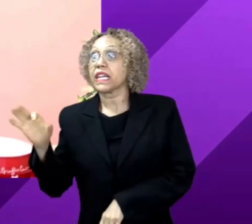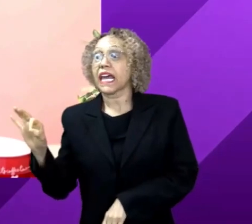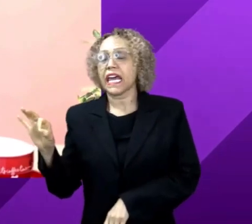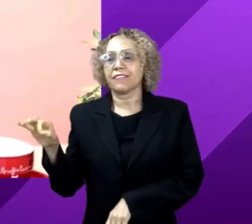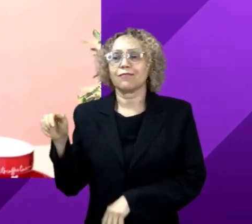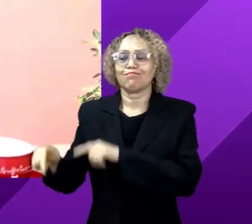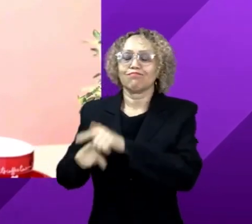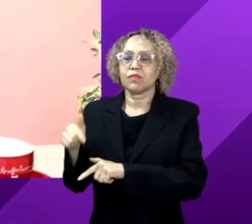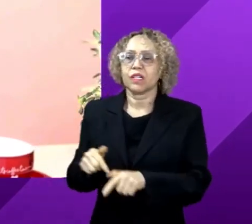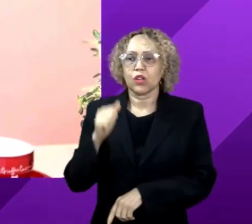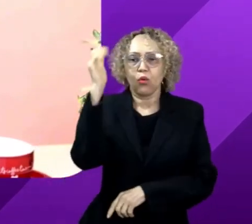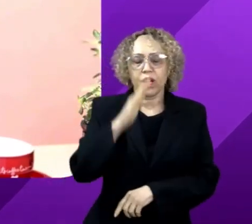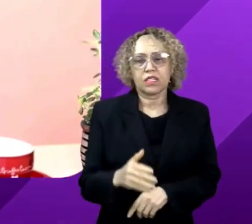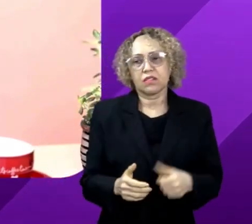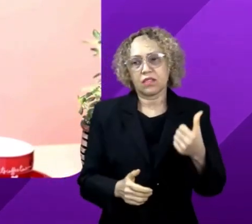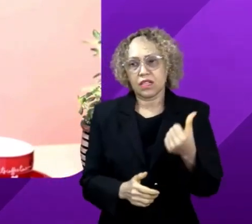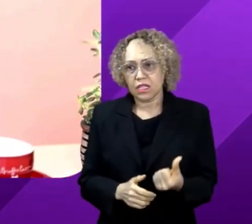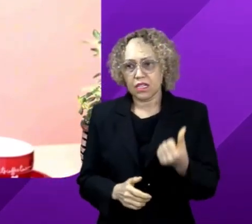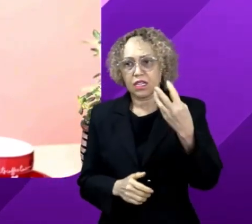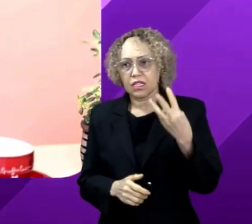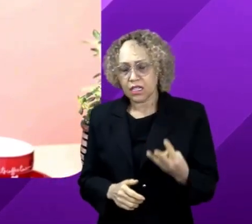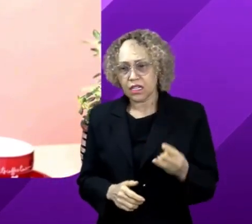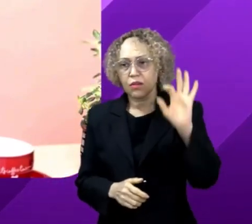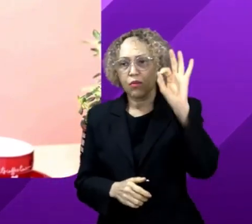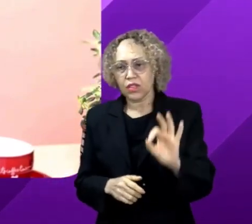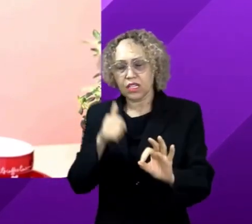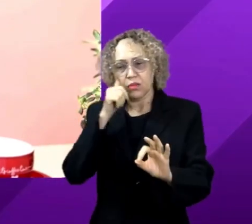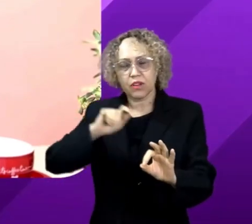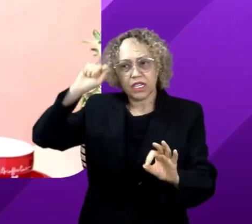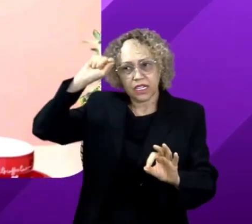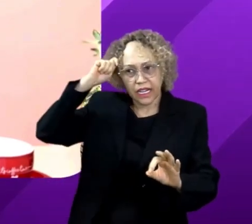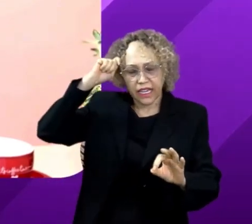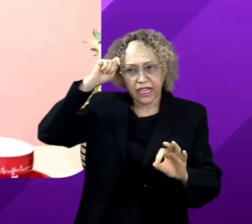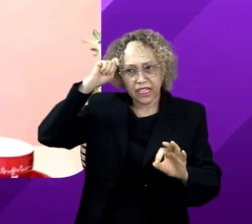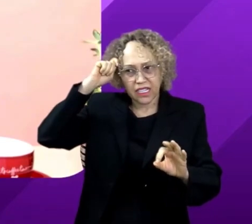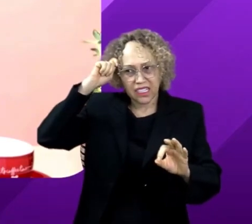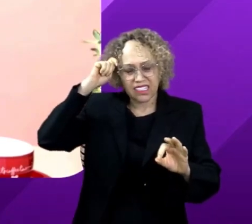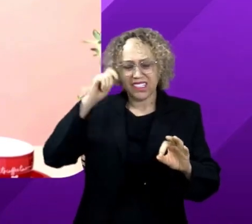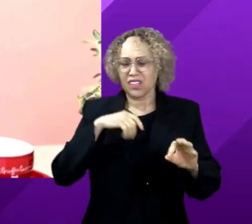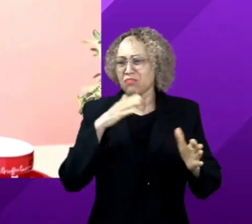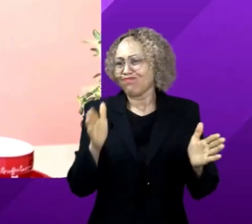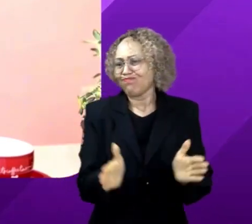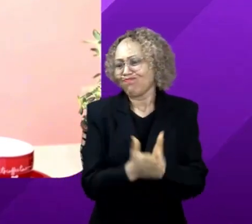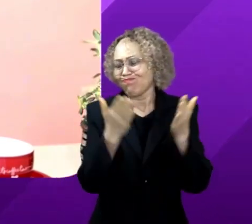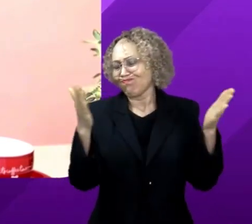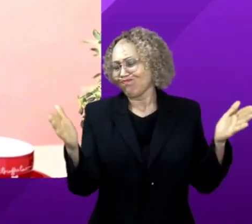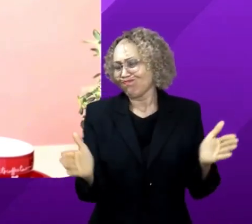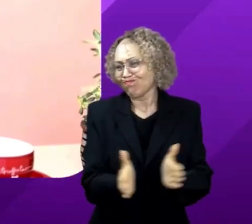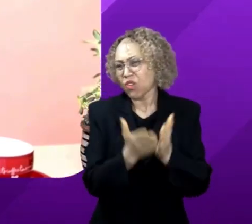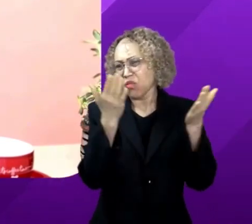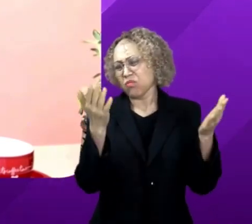Brasil, 63% das casas chefiadas por mulheres negras estão abaixo da linha da pobreza. Os indicadores do